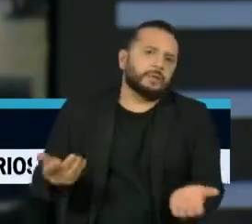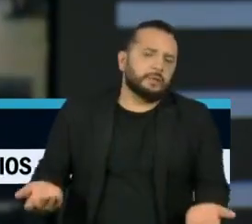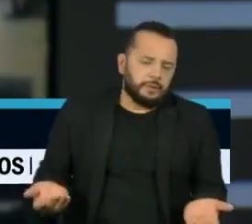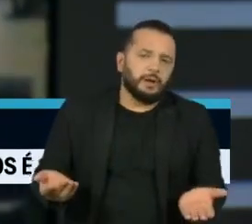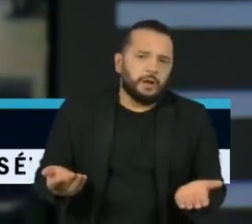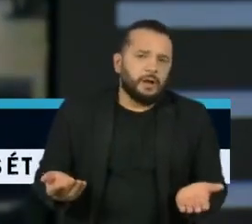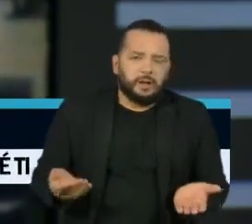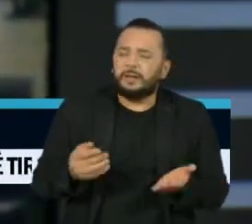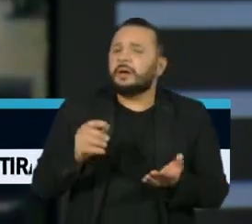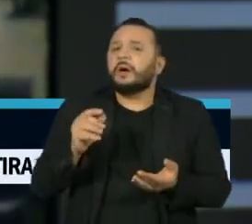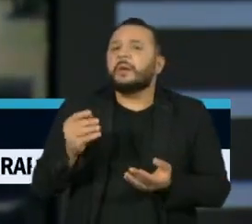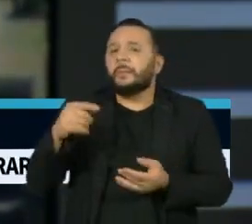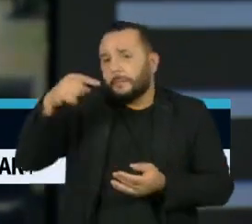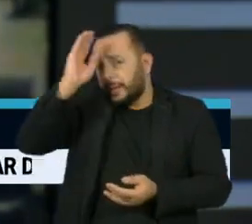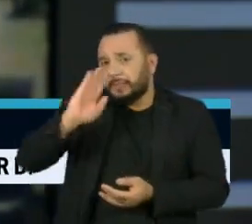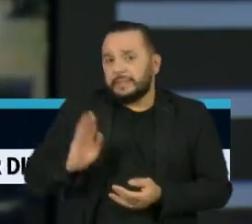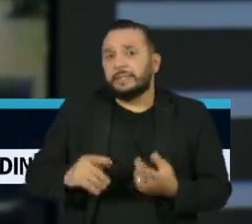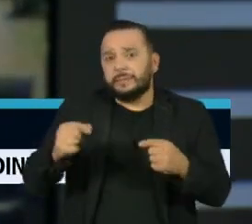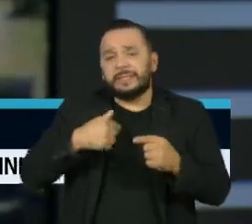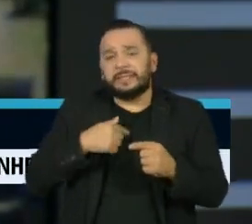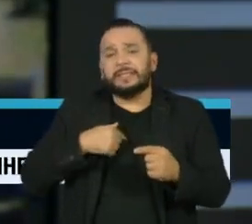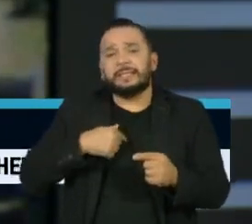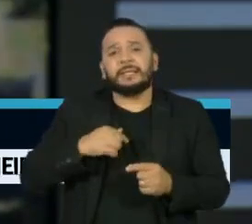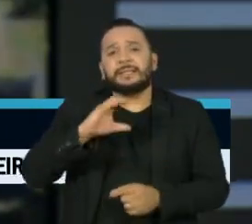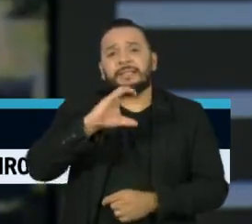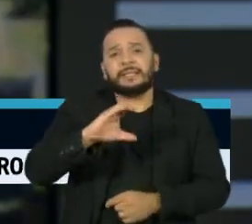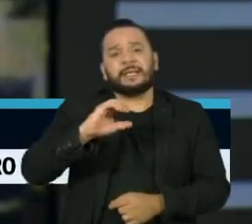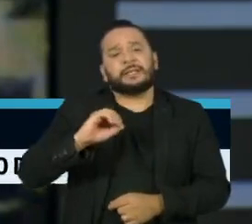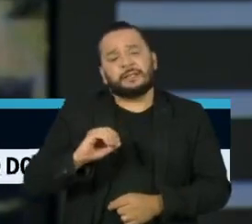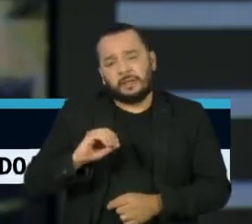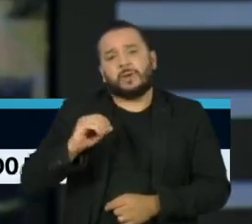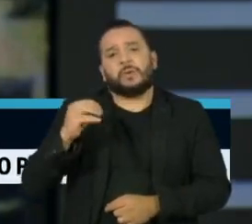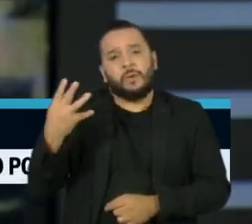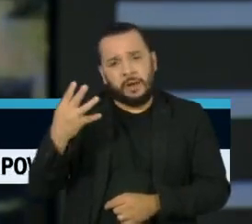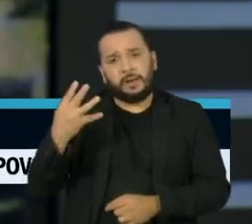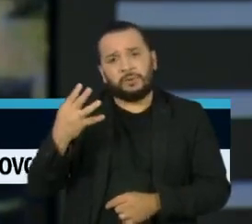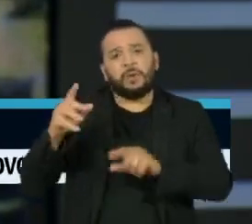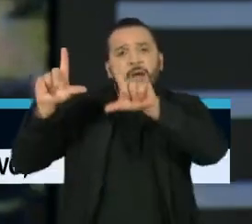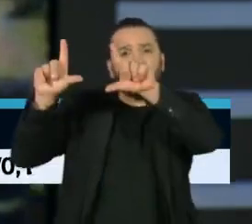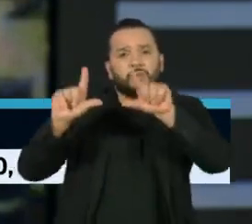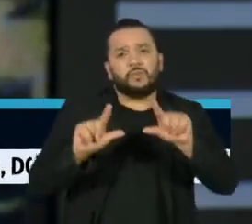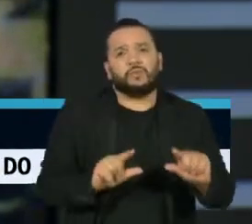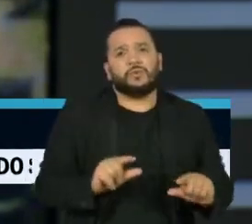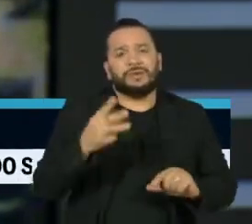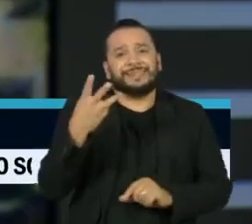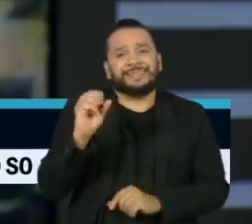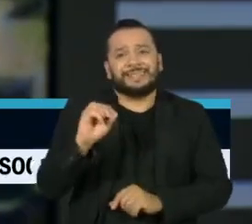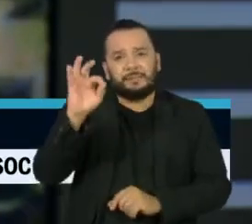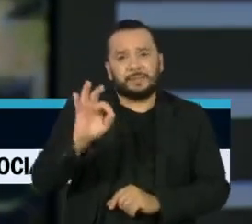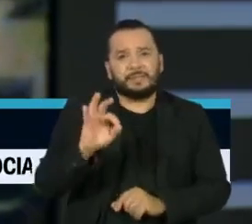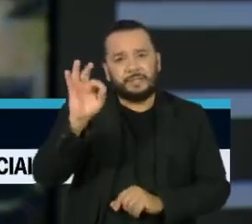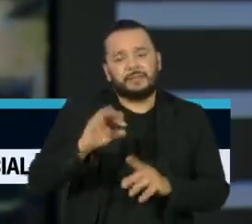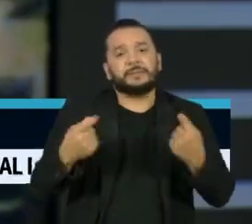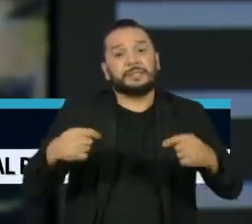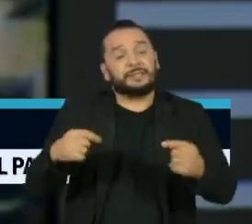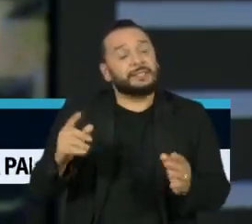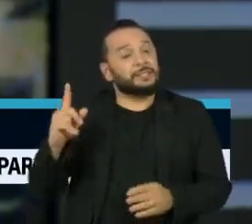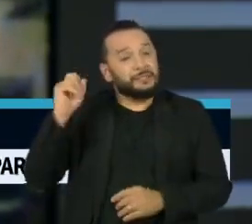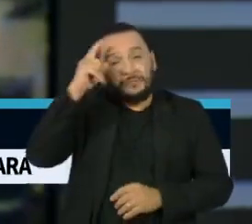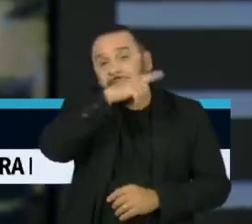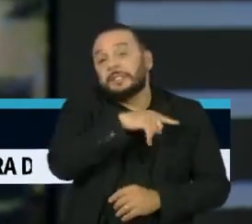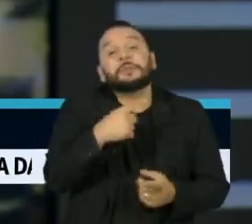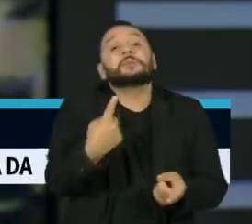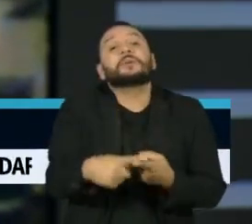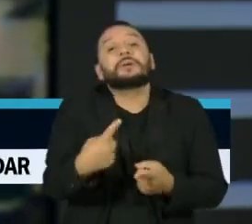Brasil primeiro lugar a redução nas emissões de metano em trinta por cento do Brasil isso é muito difícil porque o metano